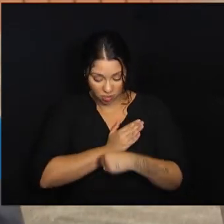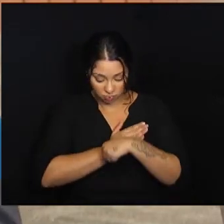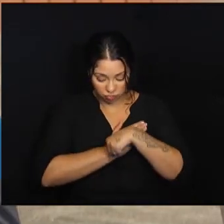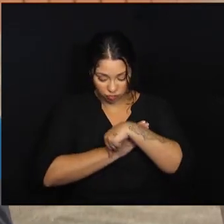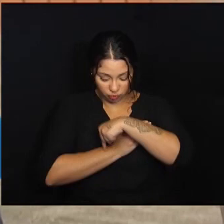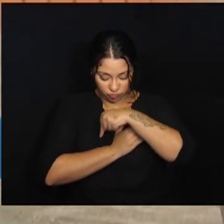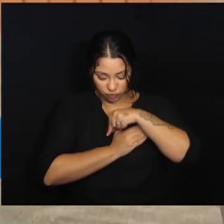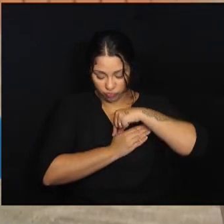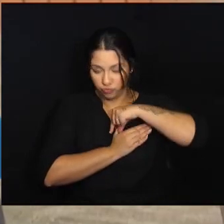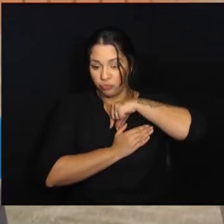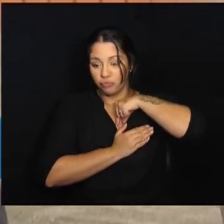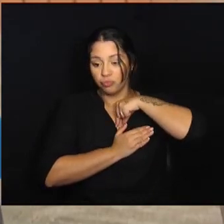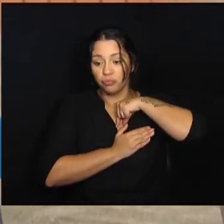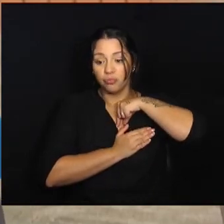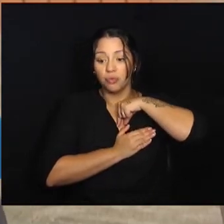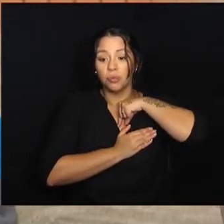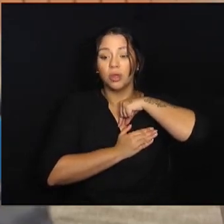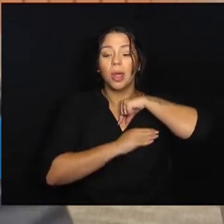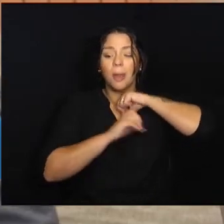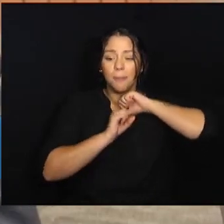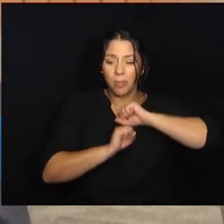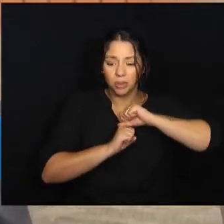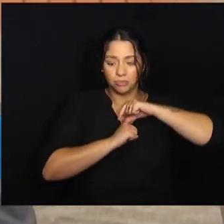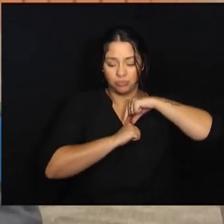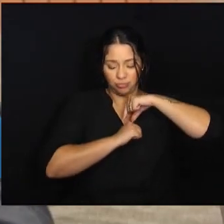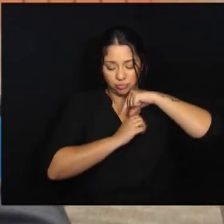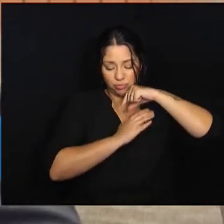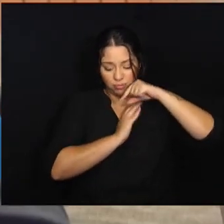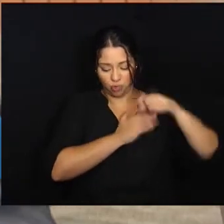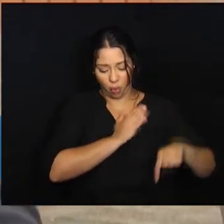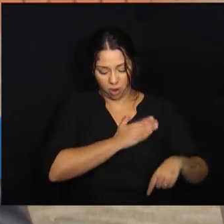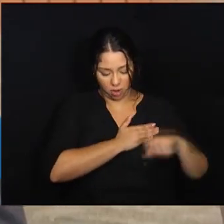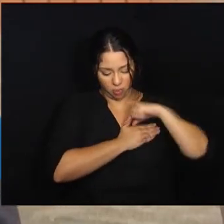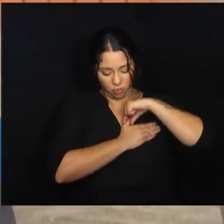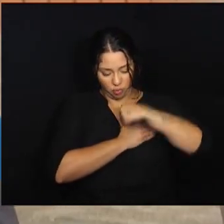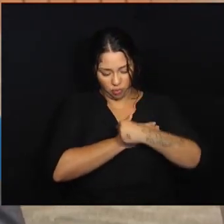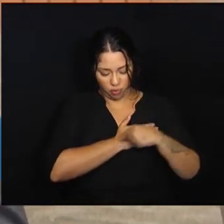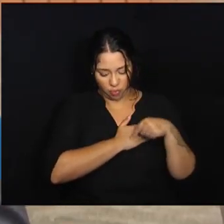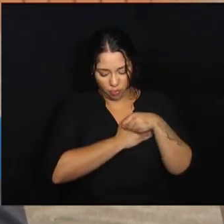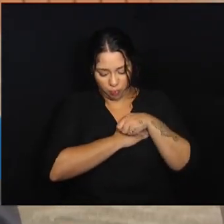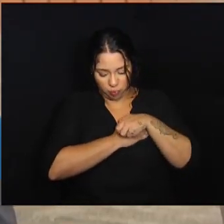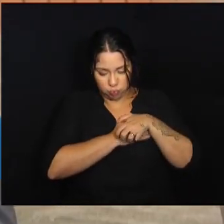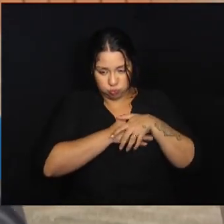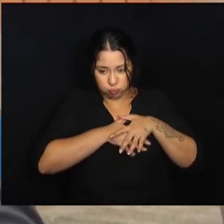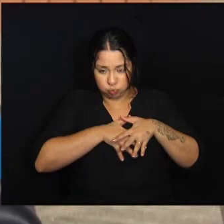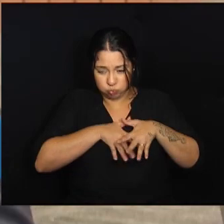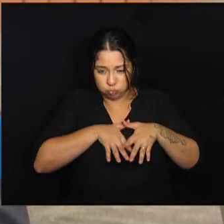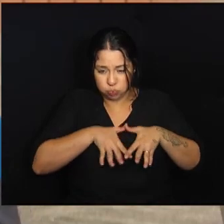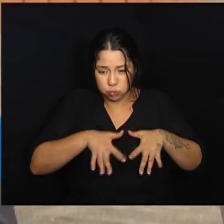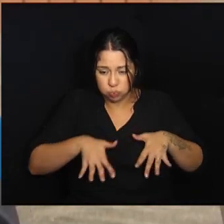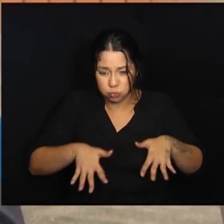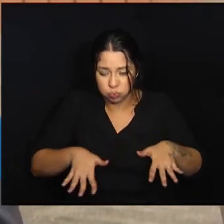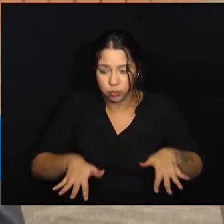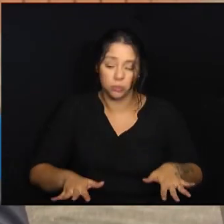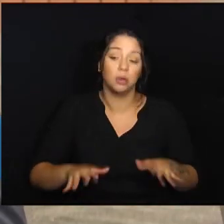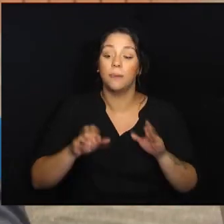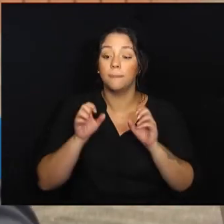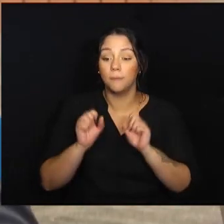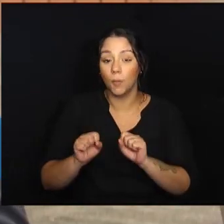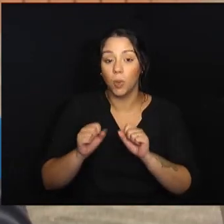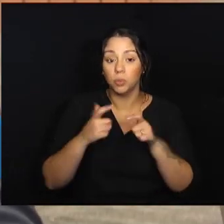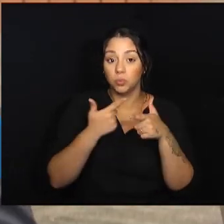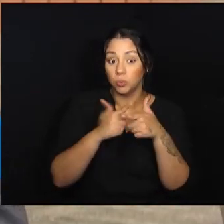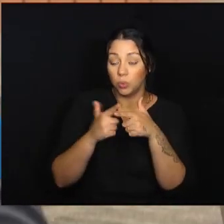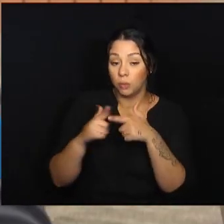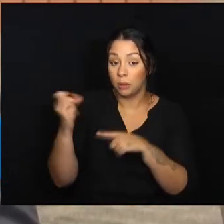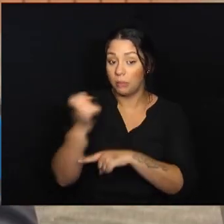infecção dentro do endocárdio, essa infecção se espalhar para o organismo como um todo, levando a quadros de septicemia ou